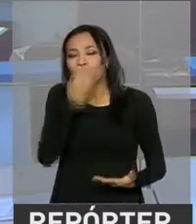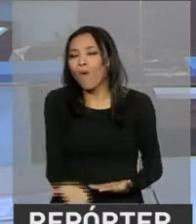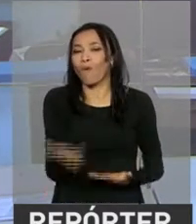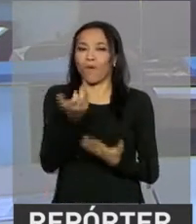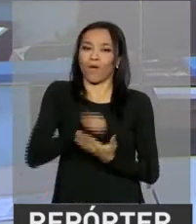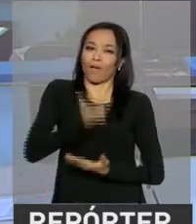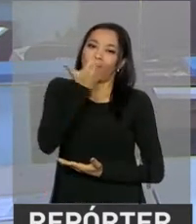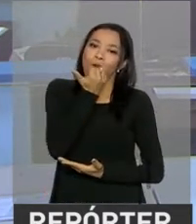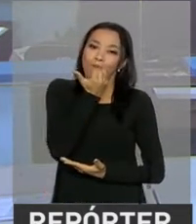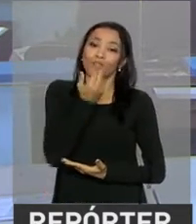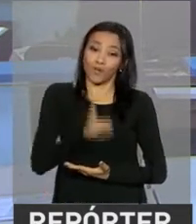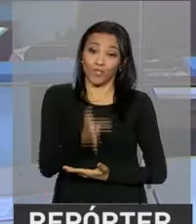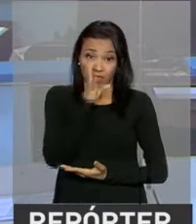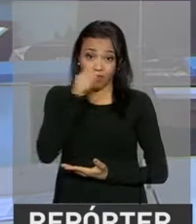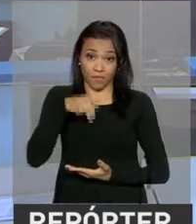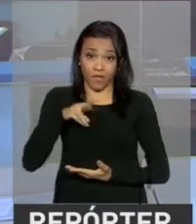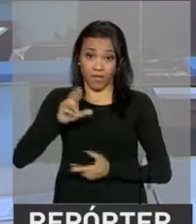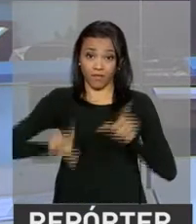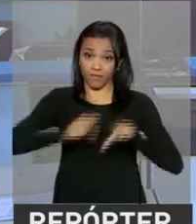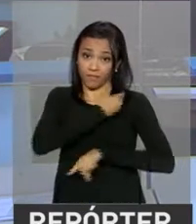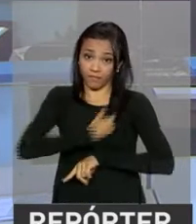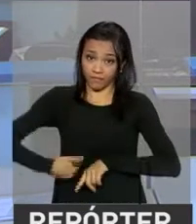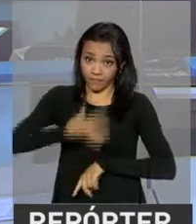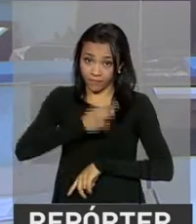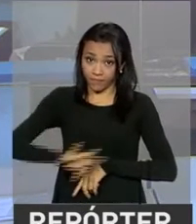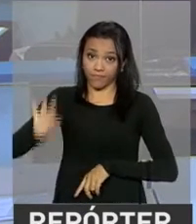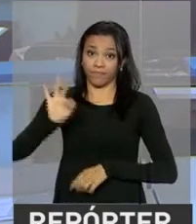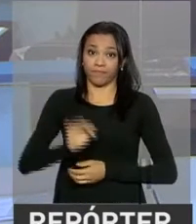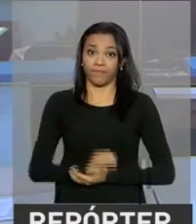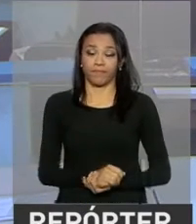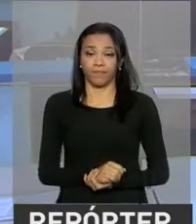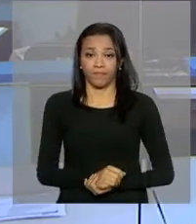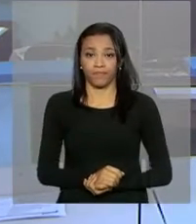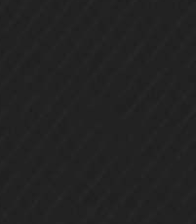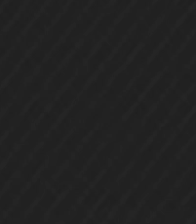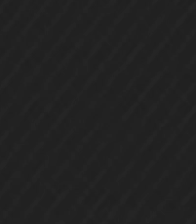e continue com a gente que nem dr a tv do governo federal